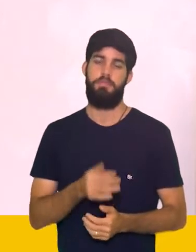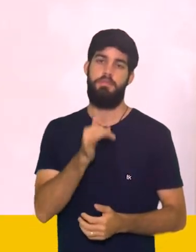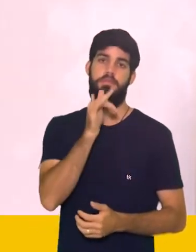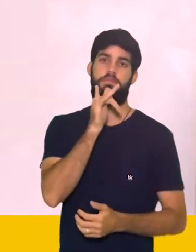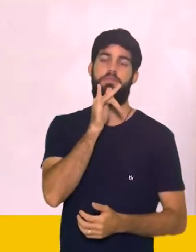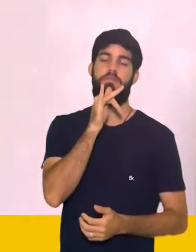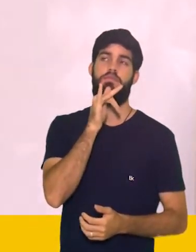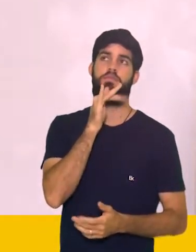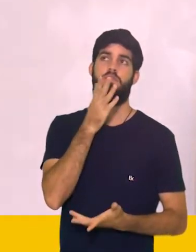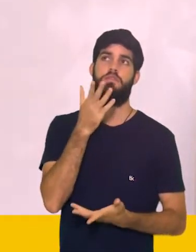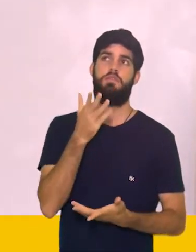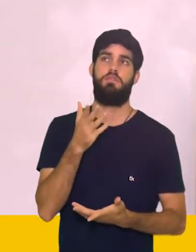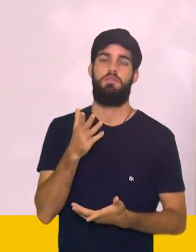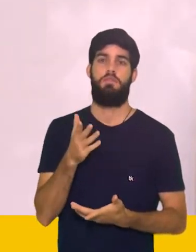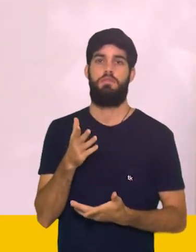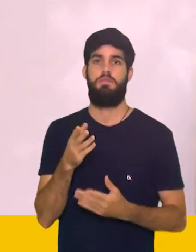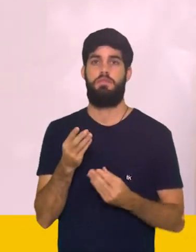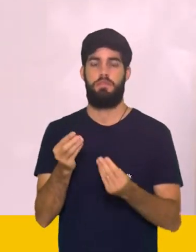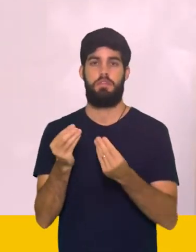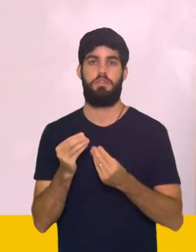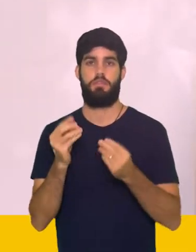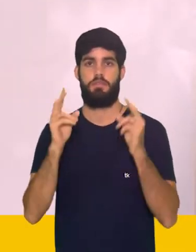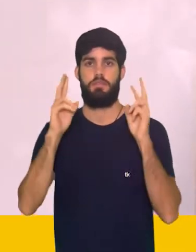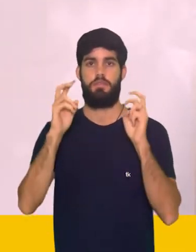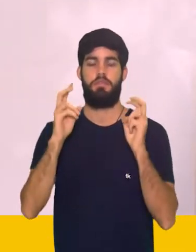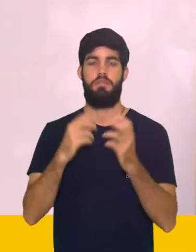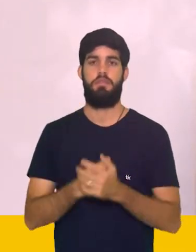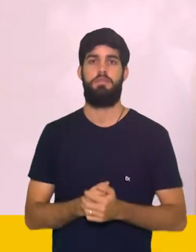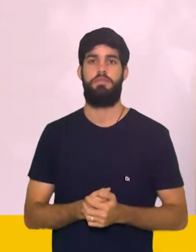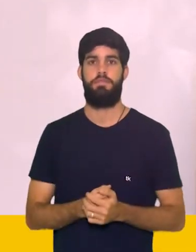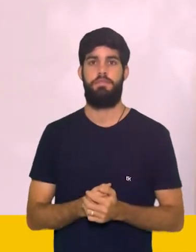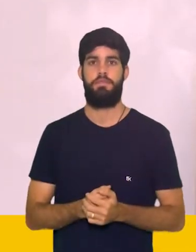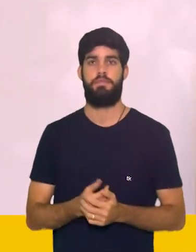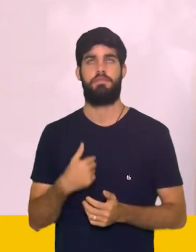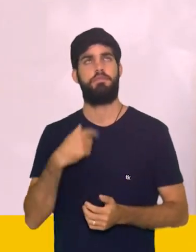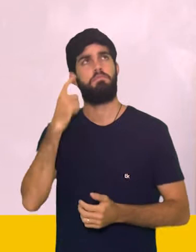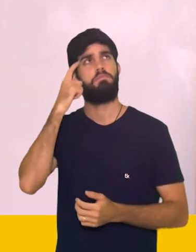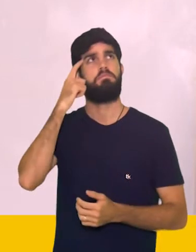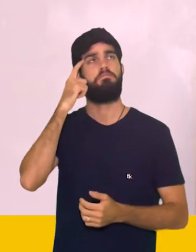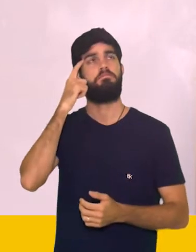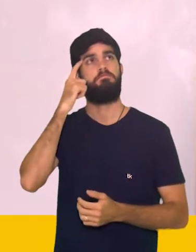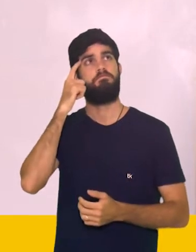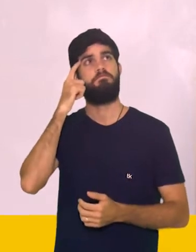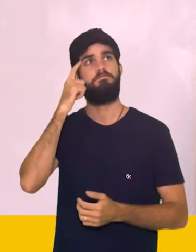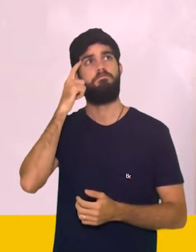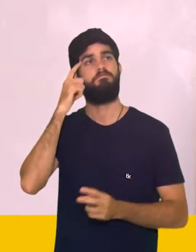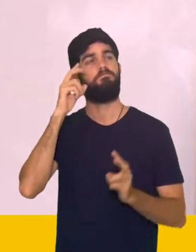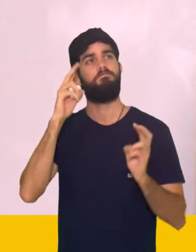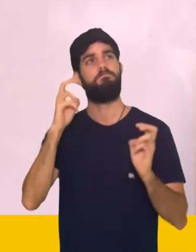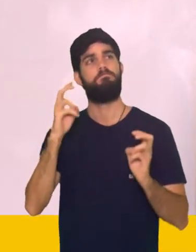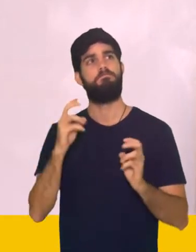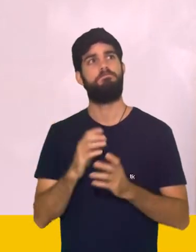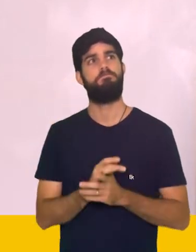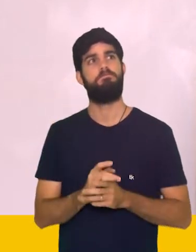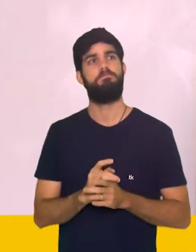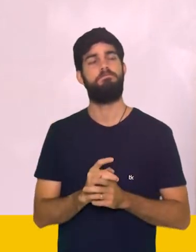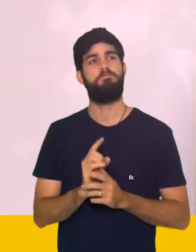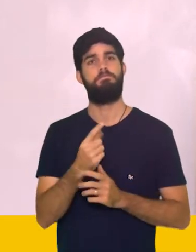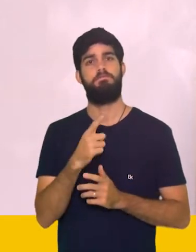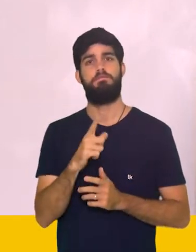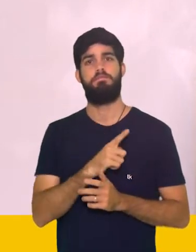que você recebeu um tema, por exemplo, deixa eu pensar, um tema que a gente tenha